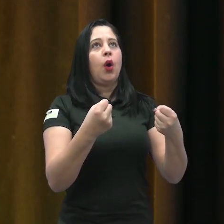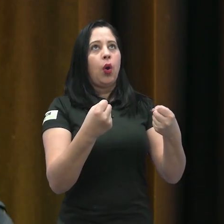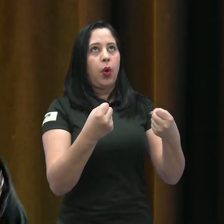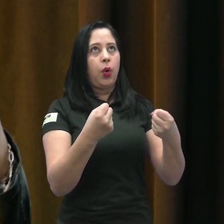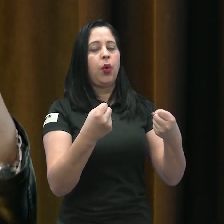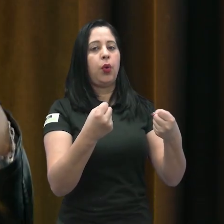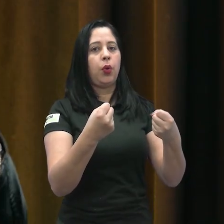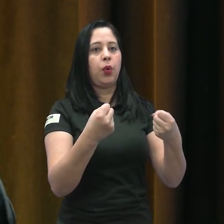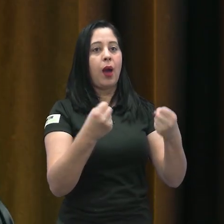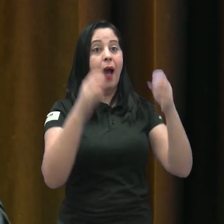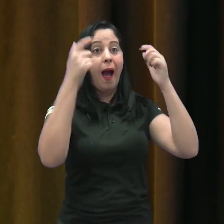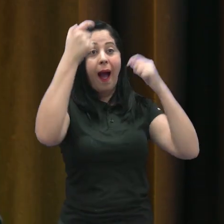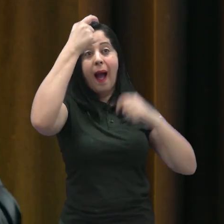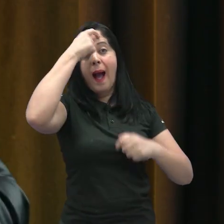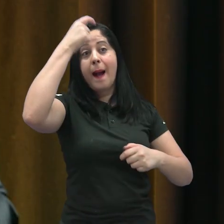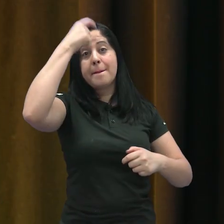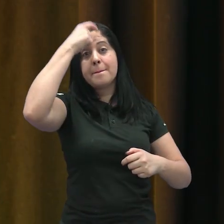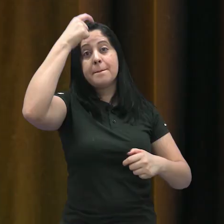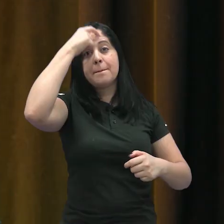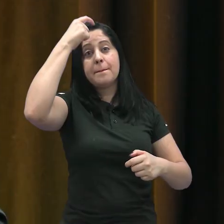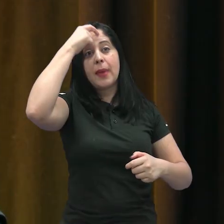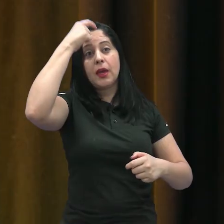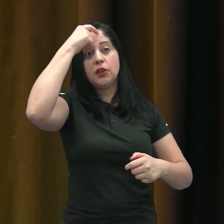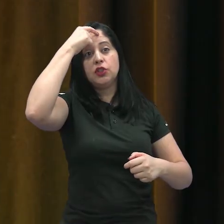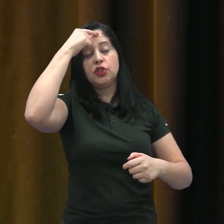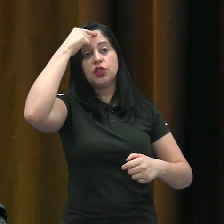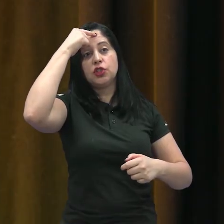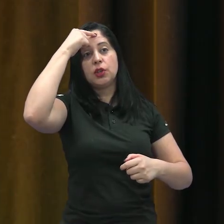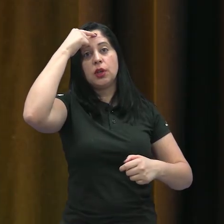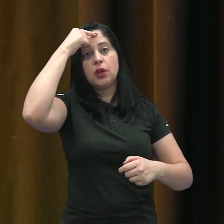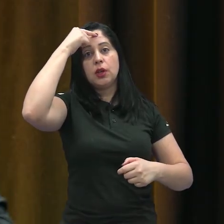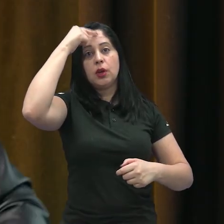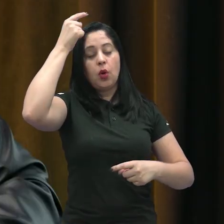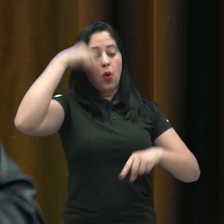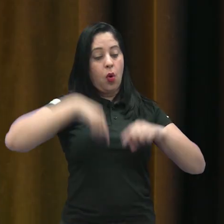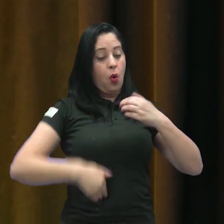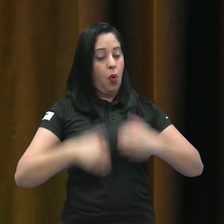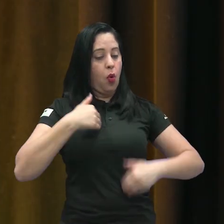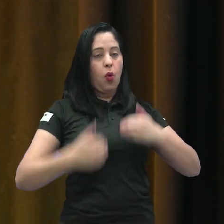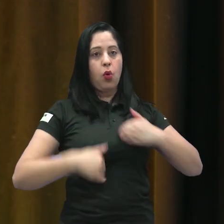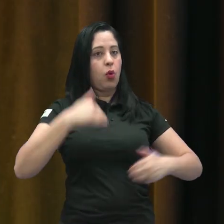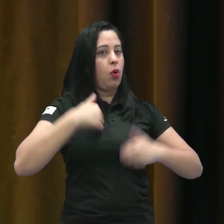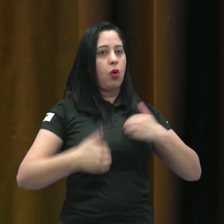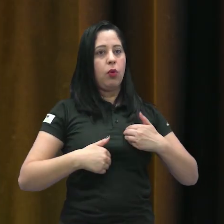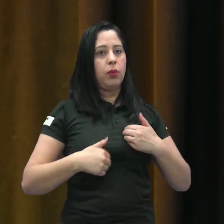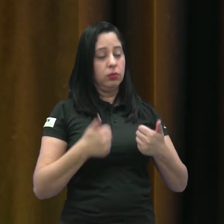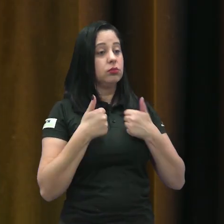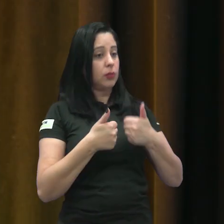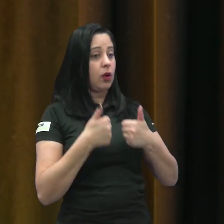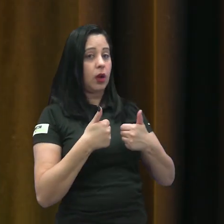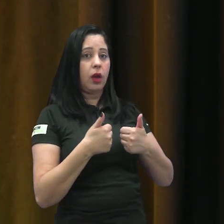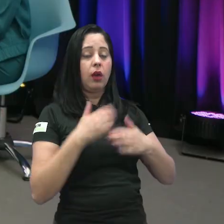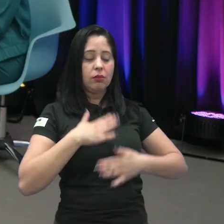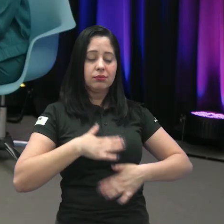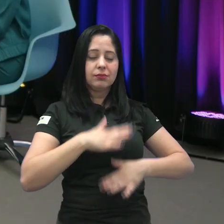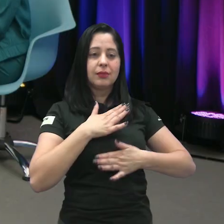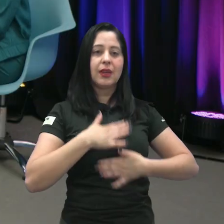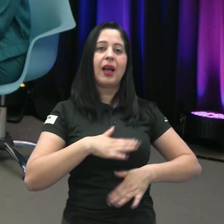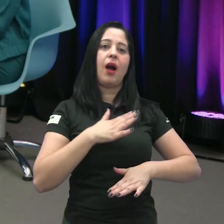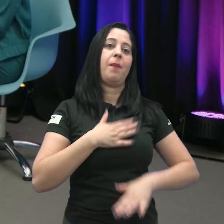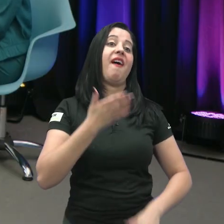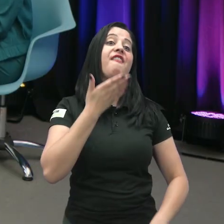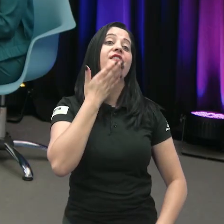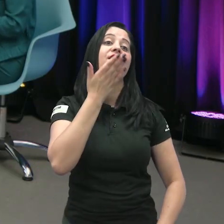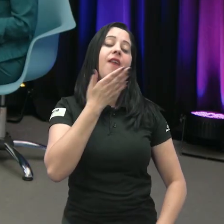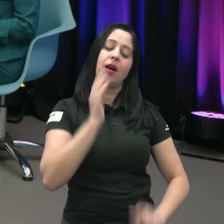fazemos isso, a nossa mente manda um comando para o nosso corpo dizendo assim, ó, tá tudo bem aqui fora, pode se acalmar. Isso. E aí fica muito